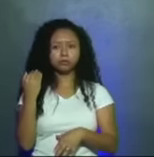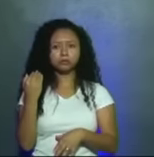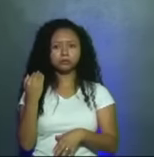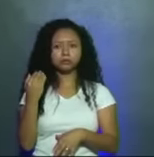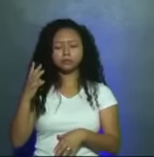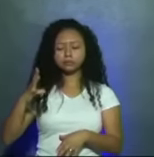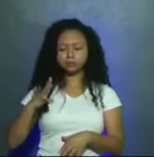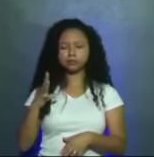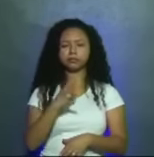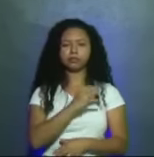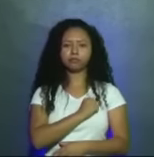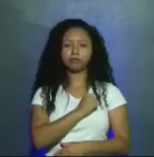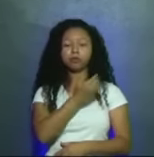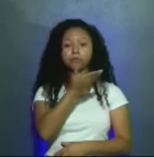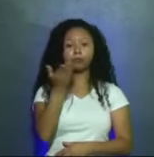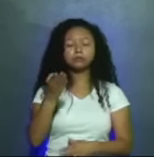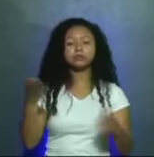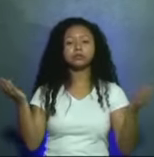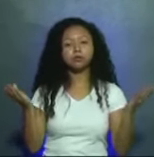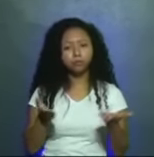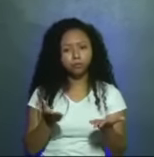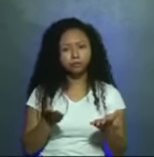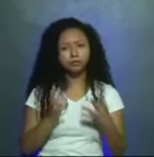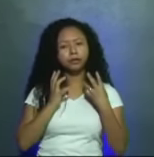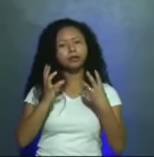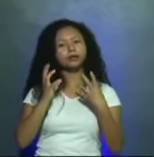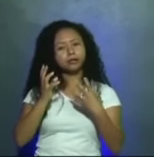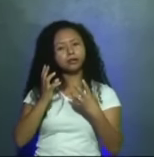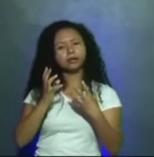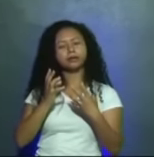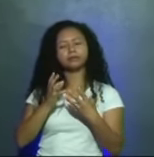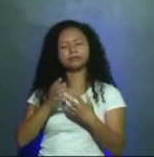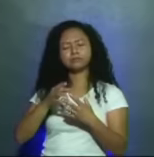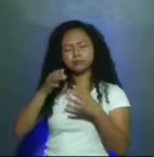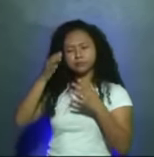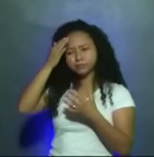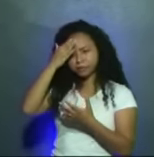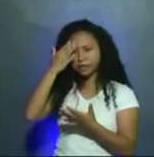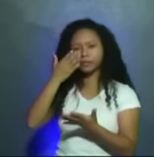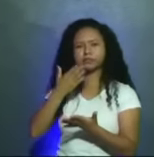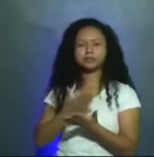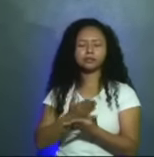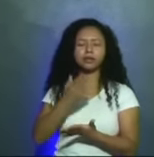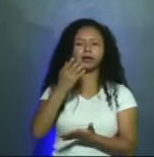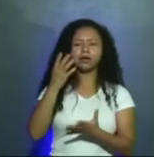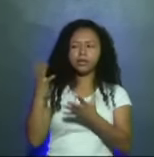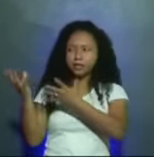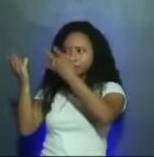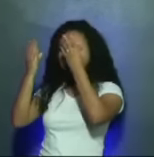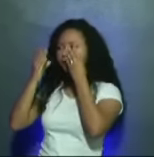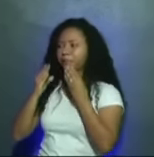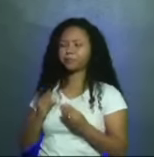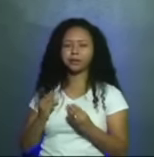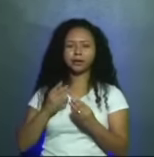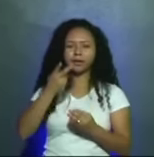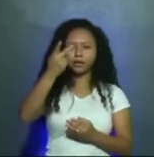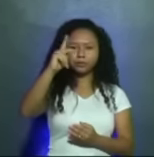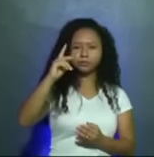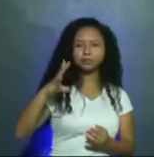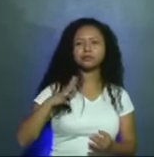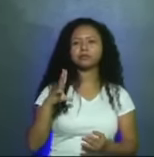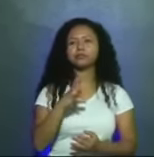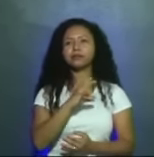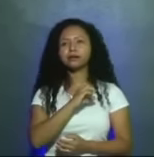sua salvação, ou talvez você anda desviado, né, de Deus, e hoje quer fazer